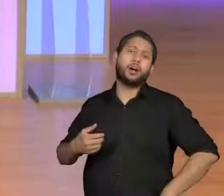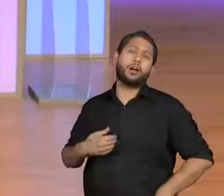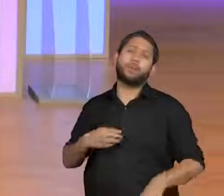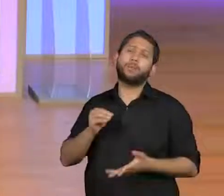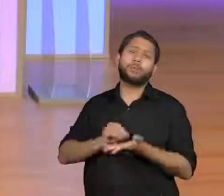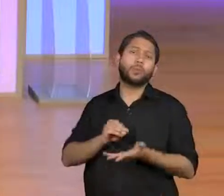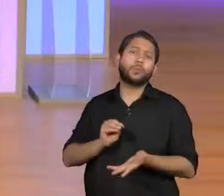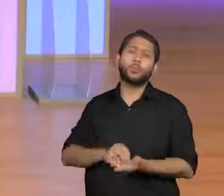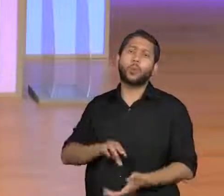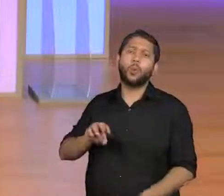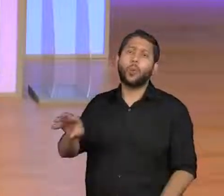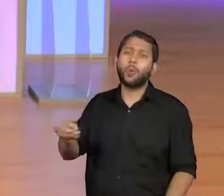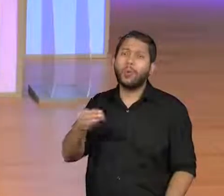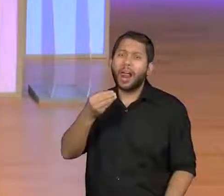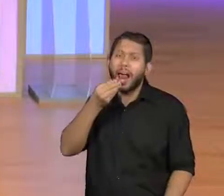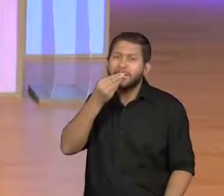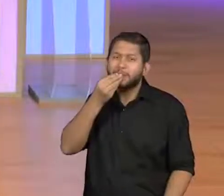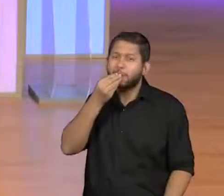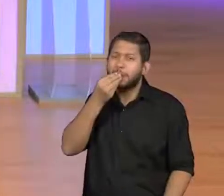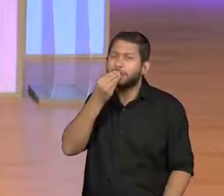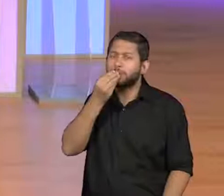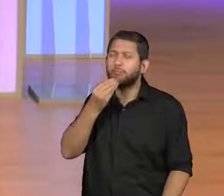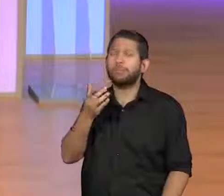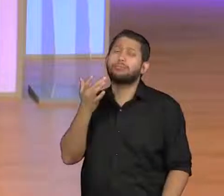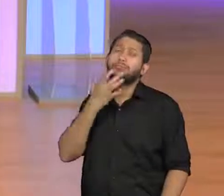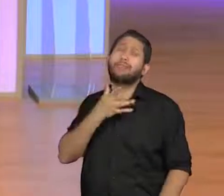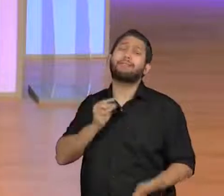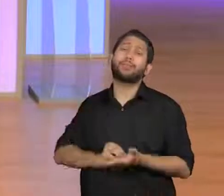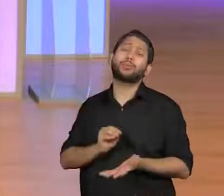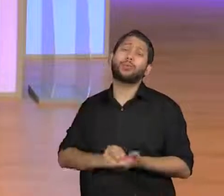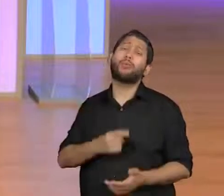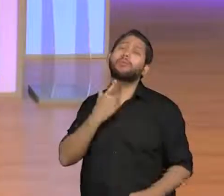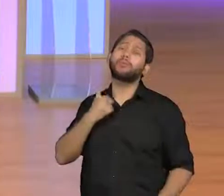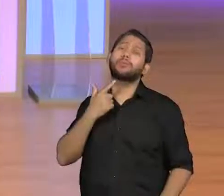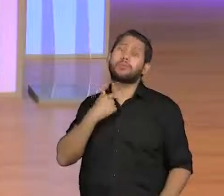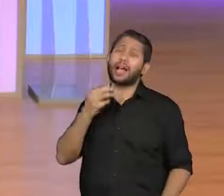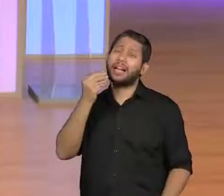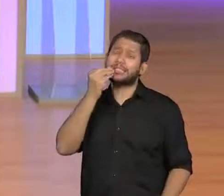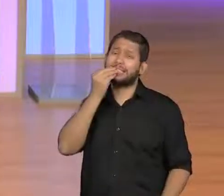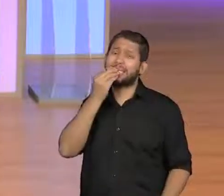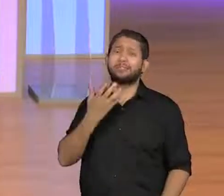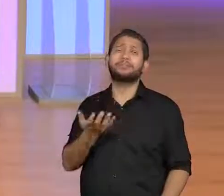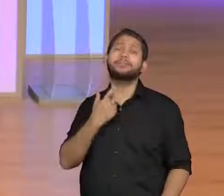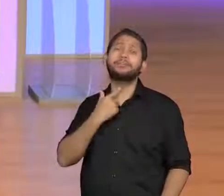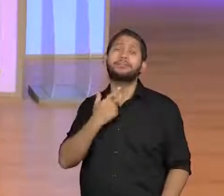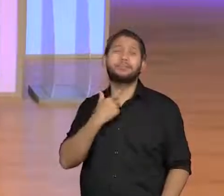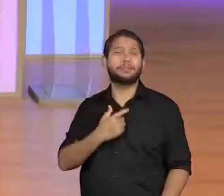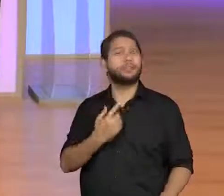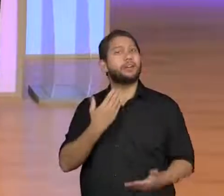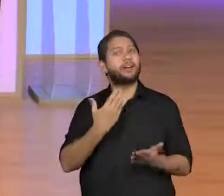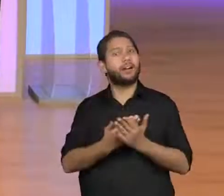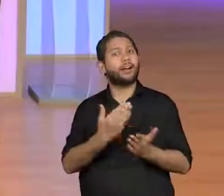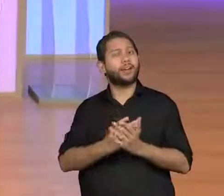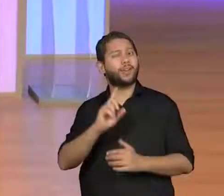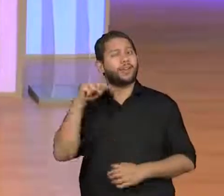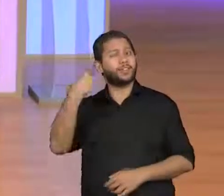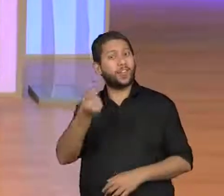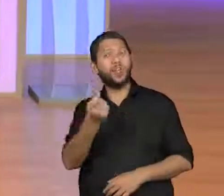para finalizarmos com chave de ouro, uma degustação aí do biscoito de polvilho, hein? Mas isso fica por conta dos